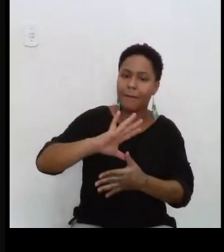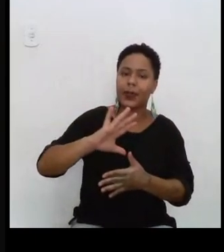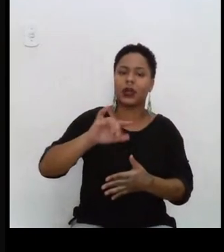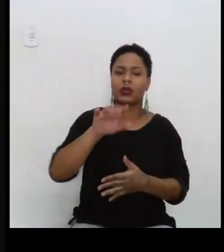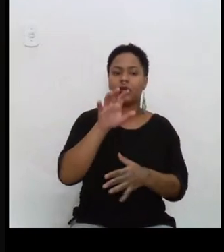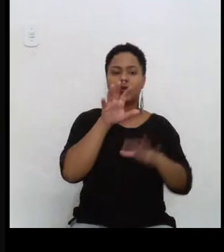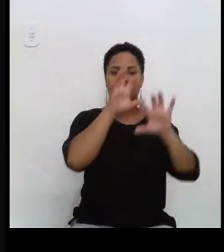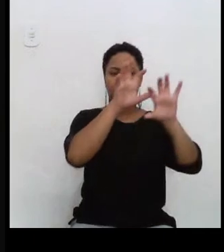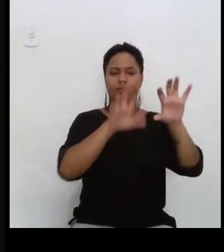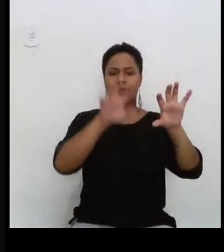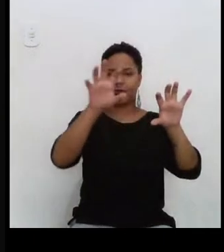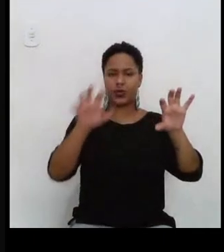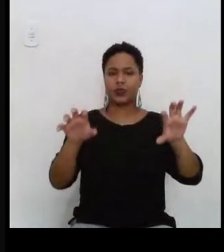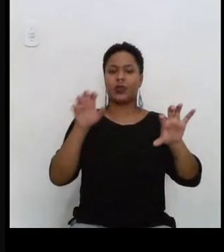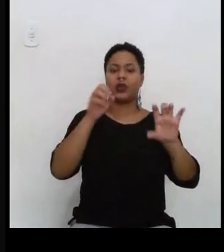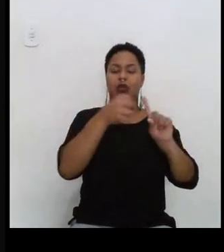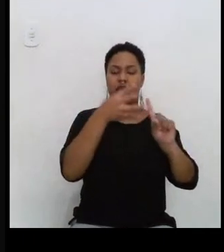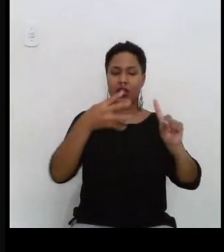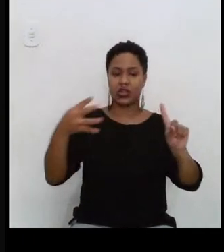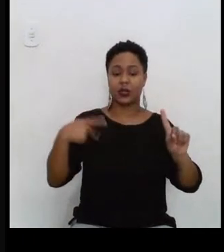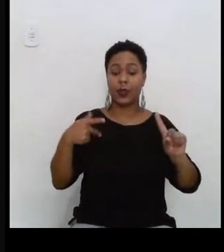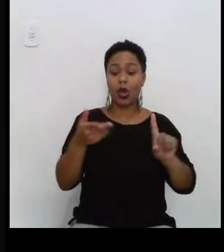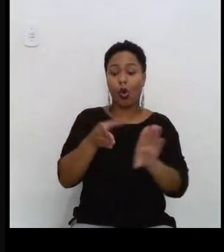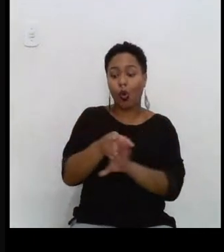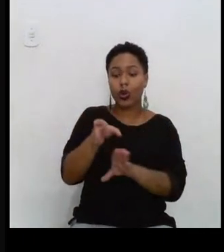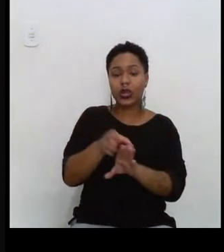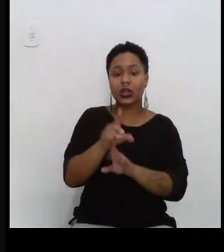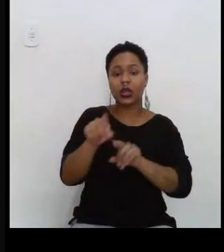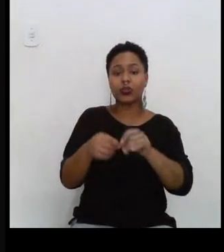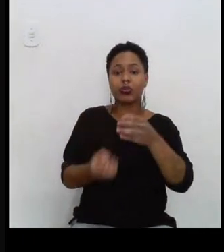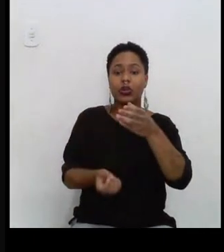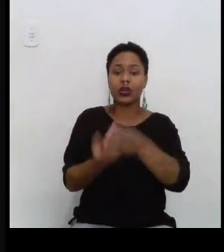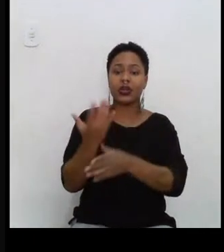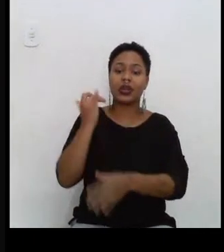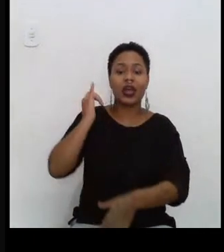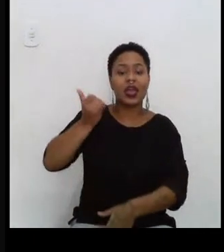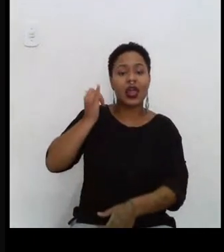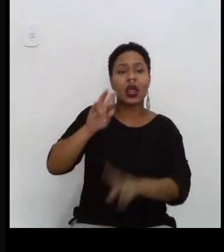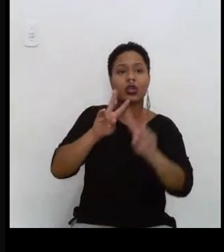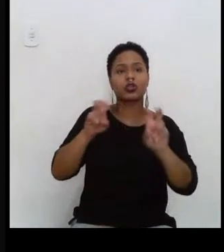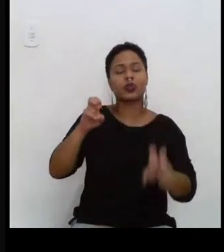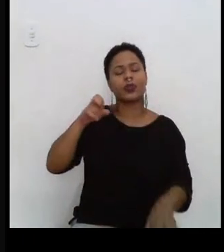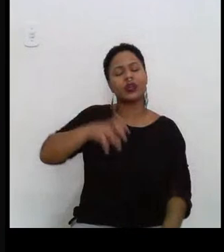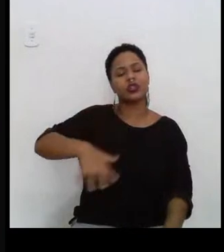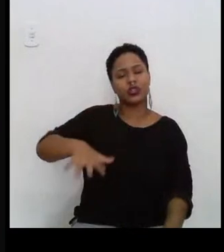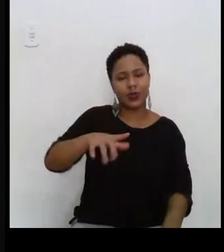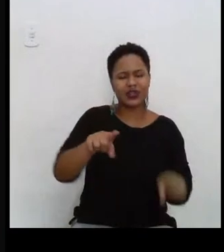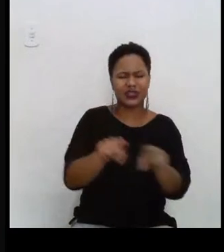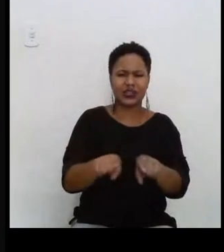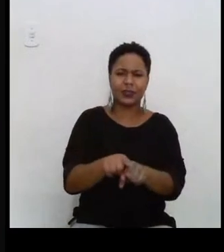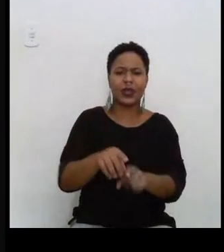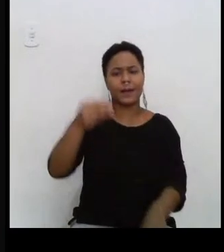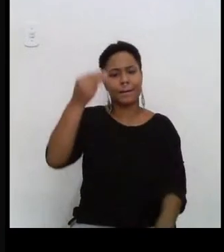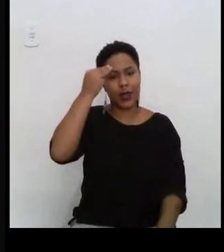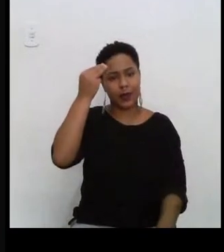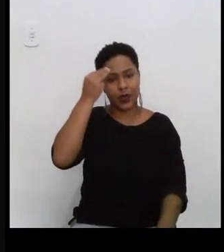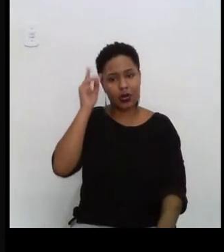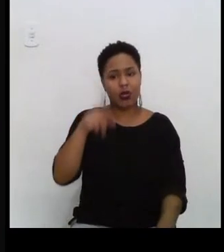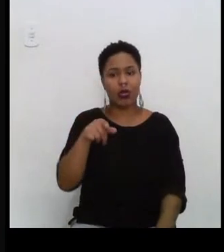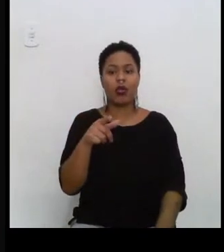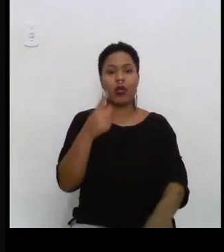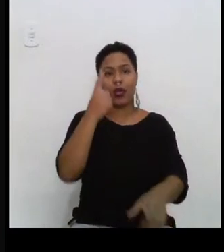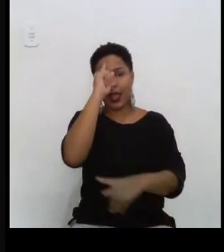mente em produzir um Renato Antonio Paz e amor e a olhou sem alimentos a imagem nesse pelas colectividades